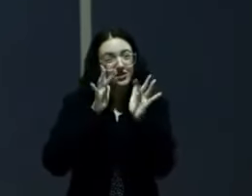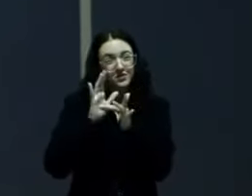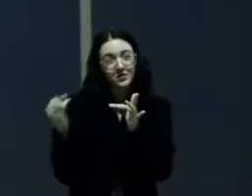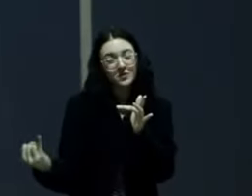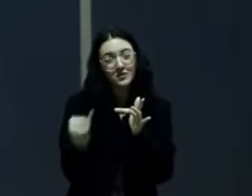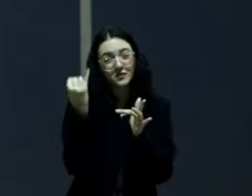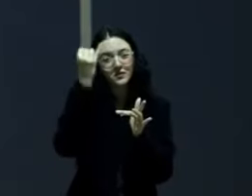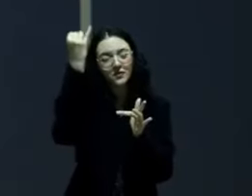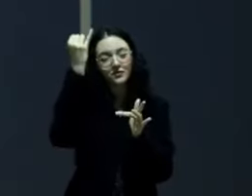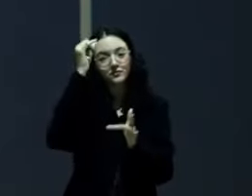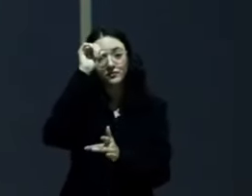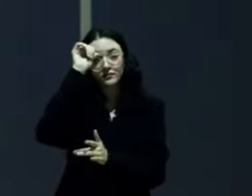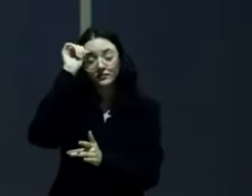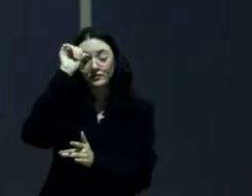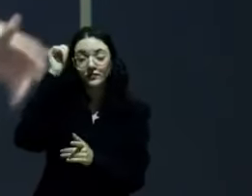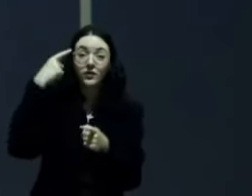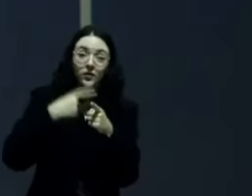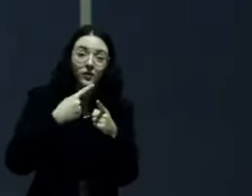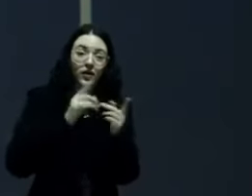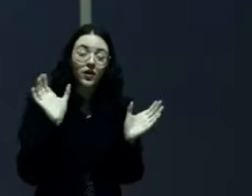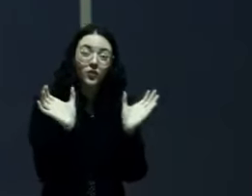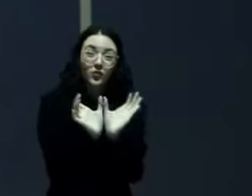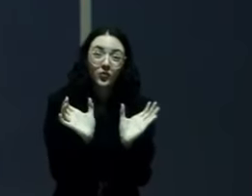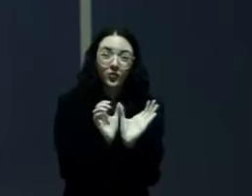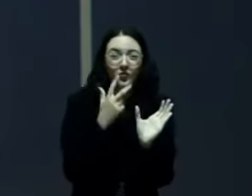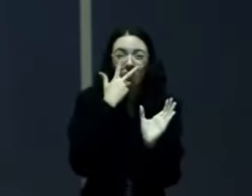meramente comum. Mais um culto, pastor.